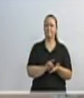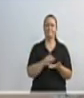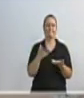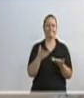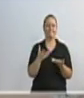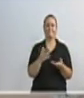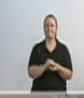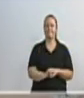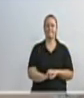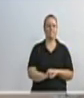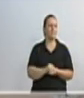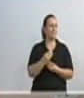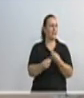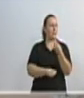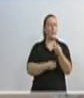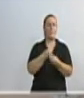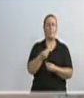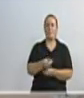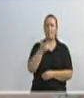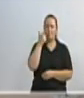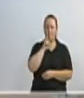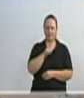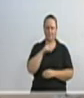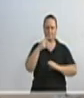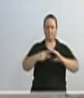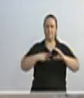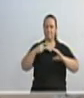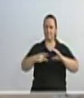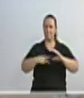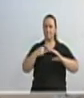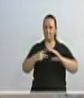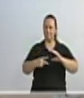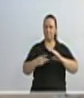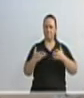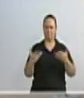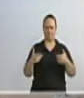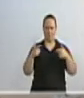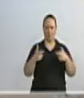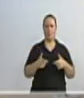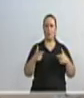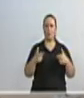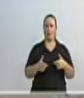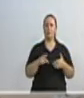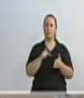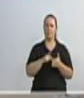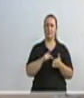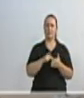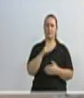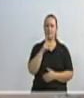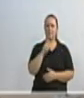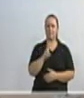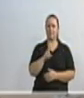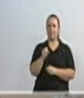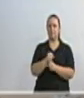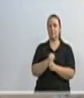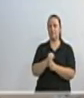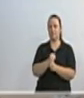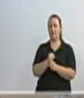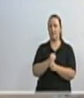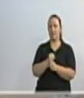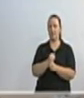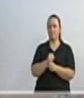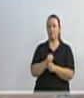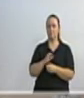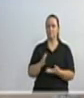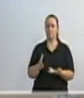condição de nós estarmos aqui numa Câmara de Vereadores, onde eu tenho há mais de 15 anos um aparelho celular, não um